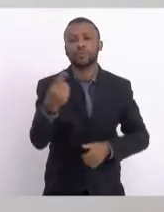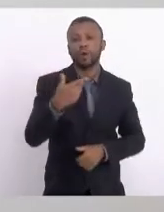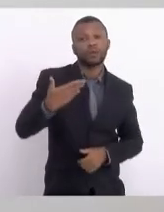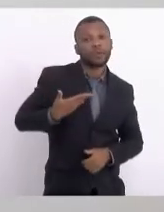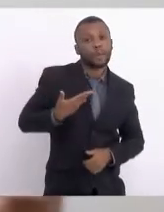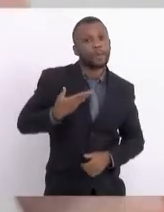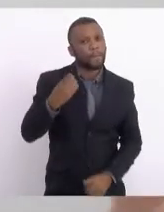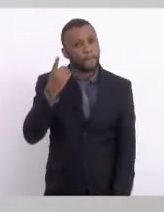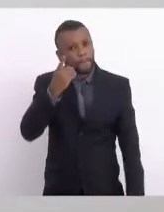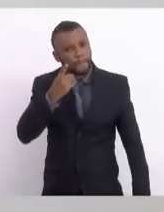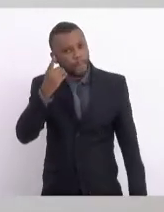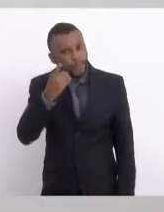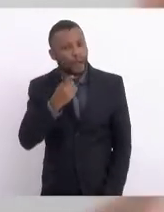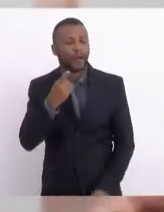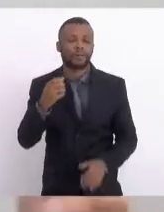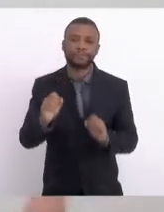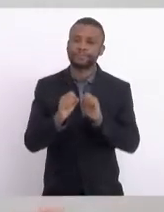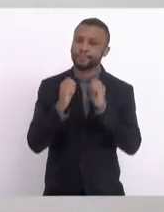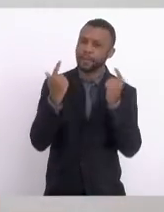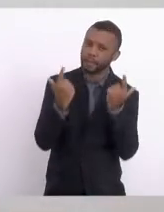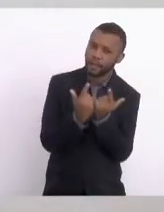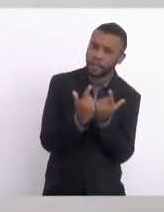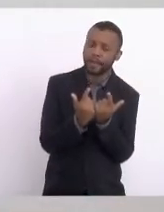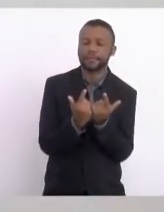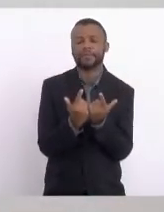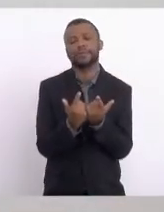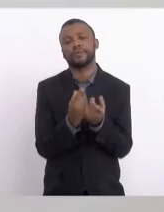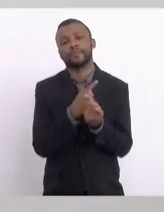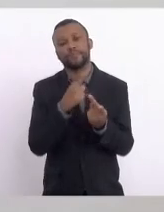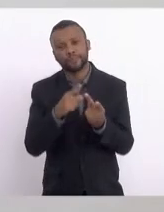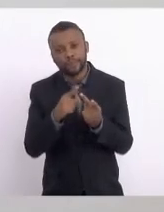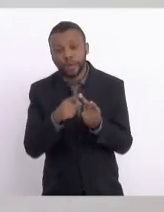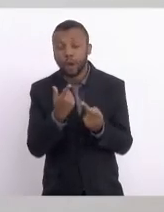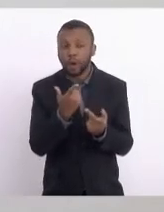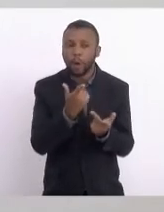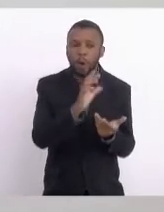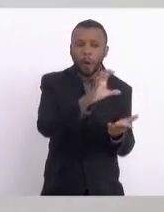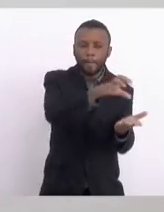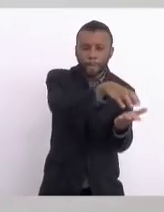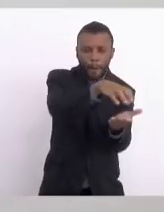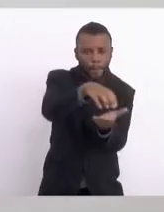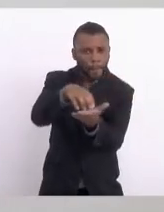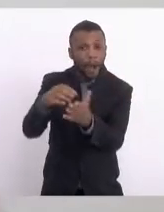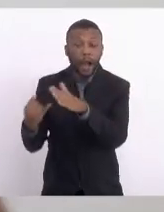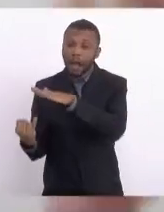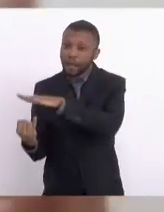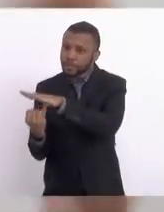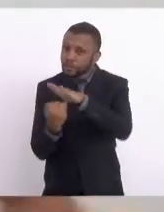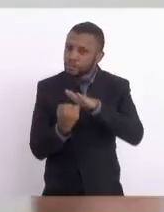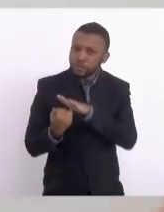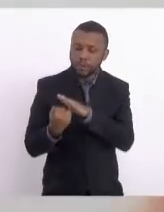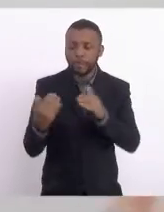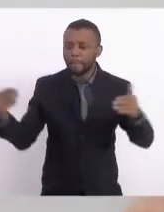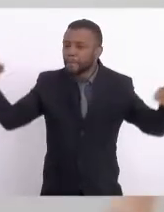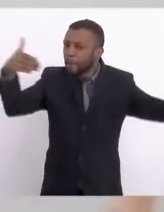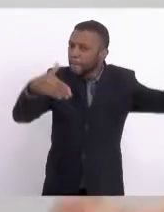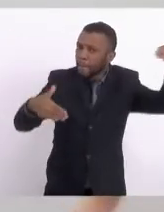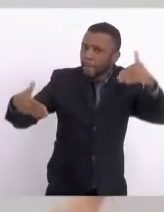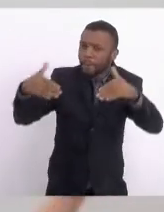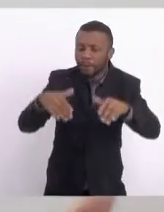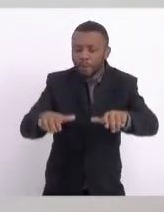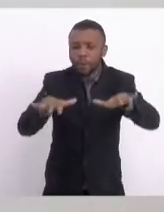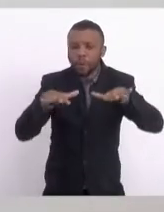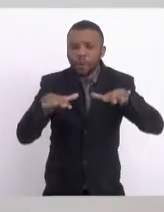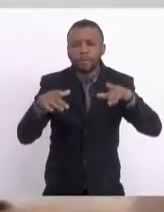parlamentares, tanto deputados como deputadas, né, para se fazer presente, até para que todo mundo passe a entender o que de fato